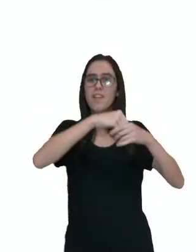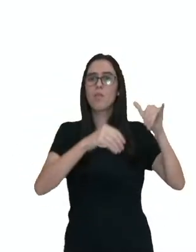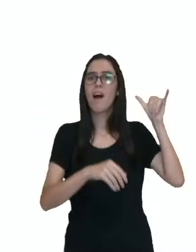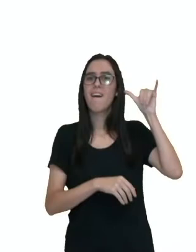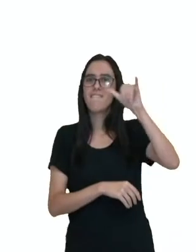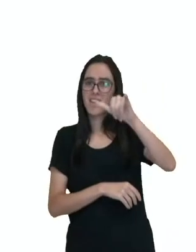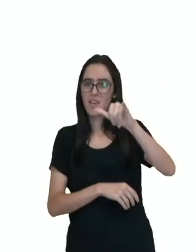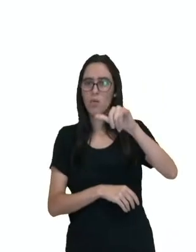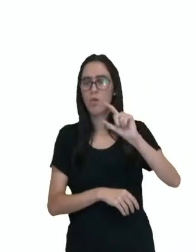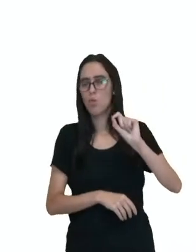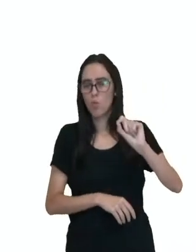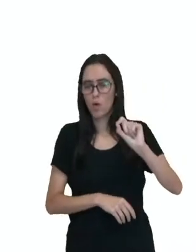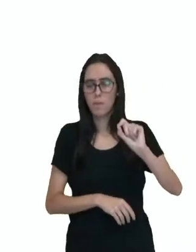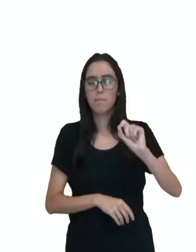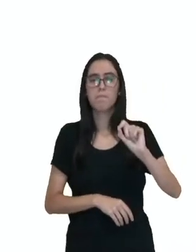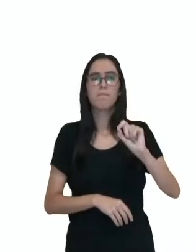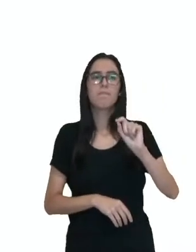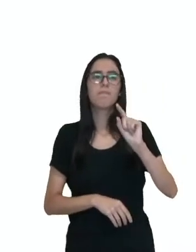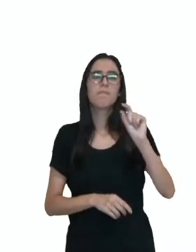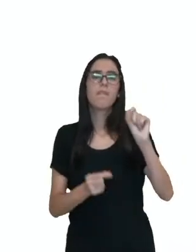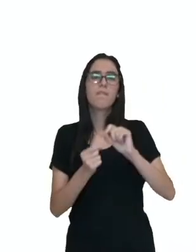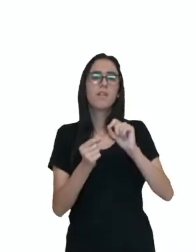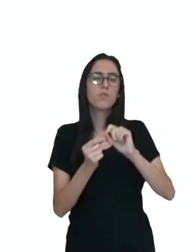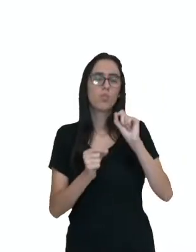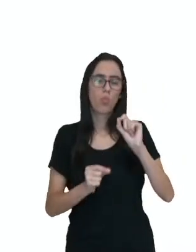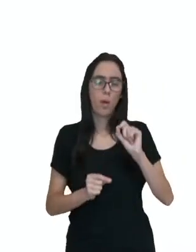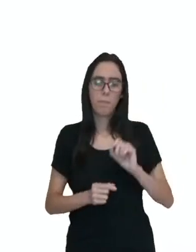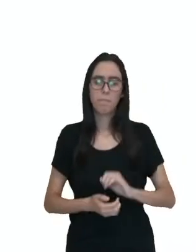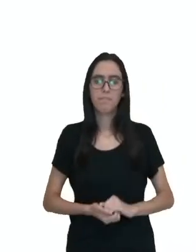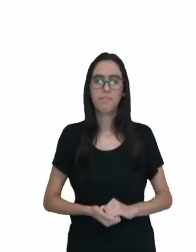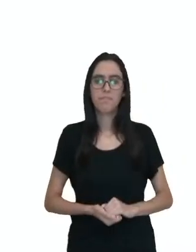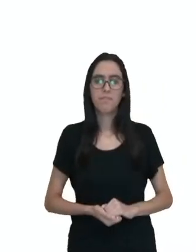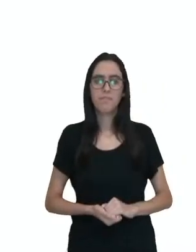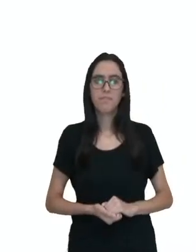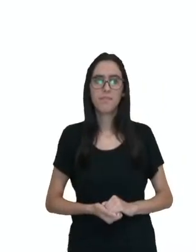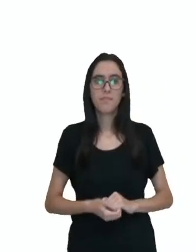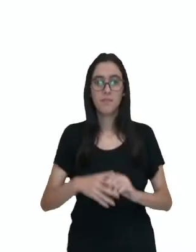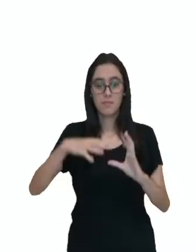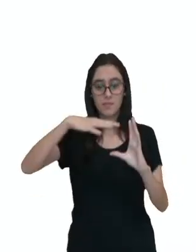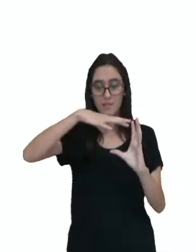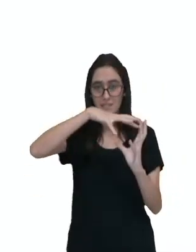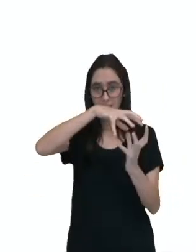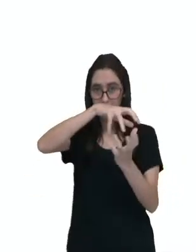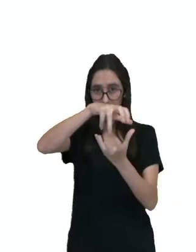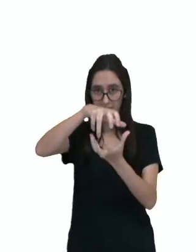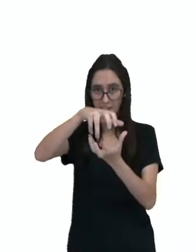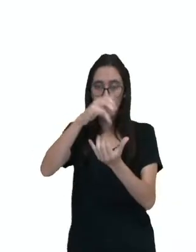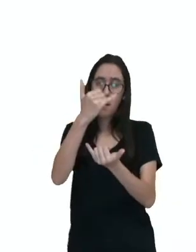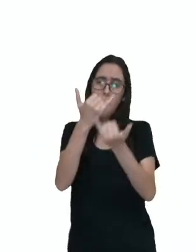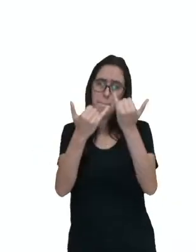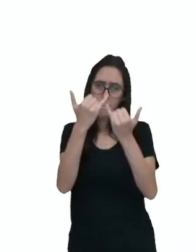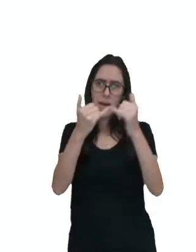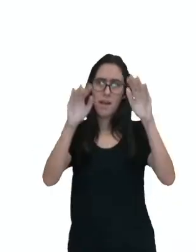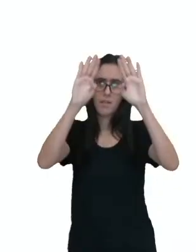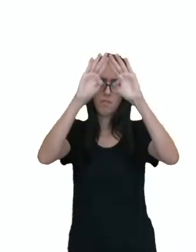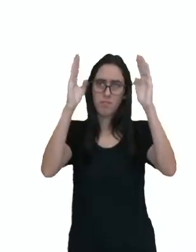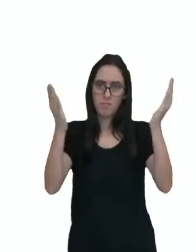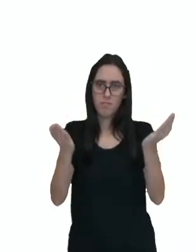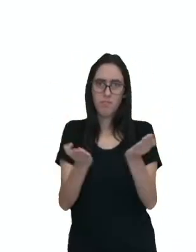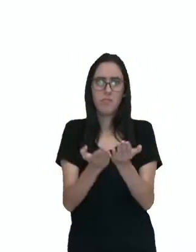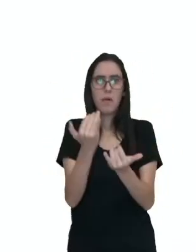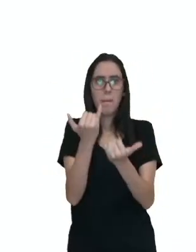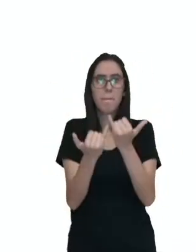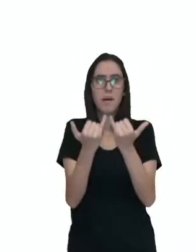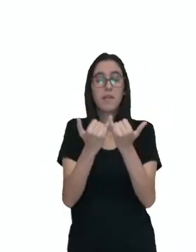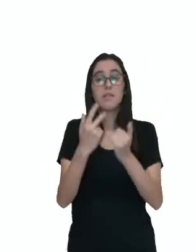Certo? Então o que você faz? Como o formato da Terra lembra uma esfera, a ISS tenderá a